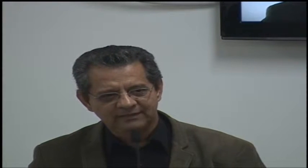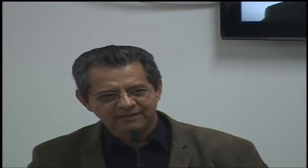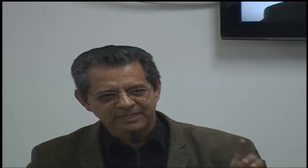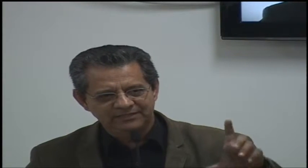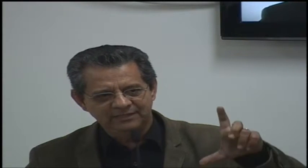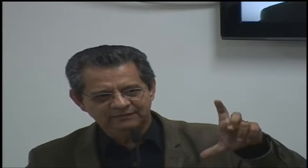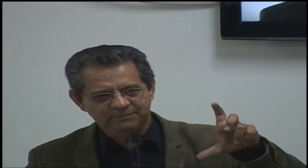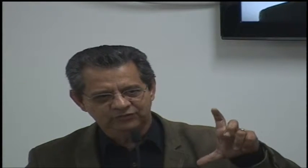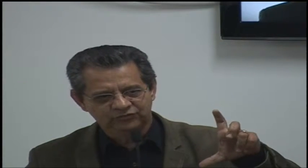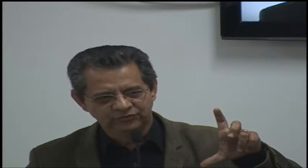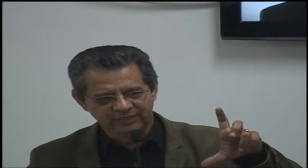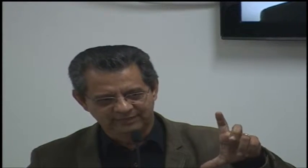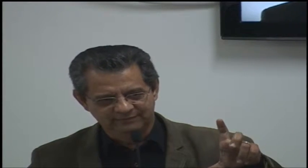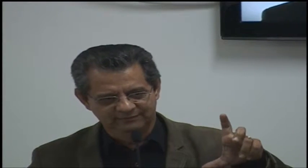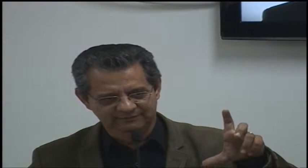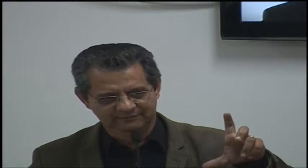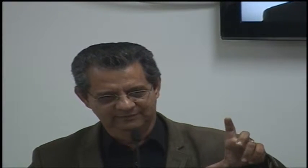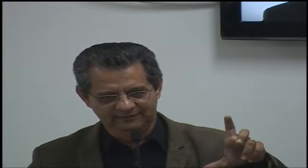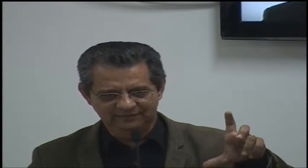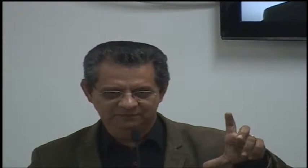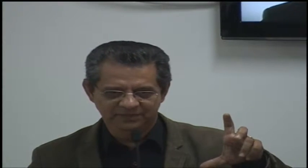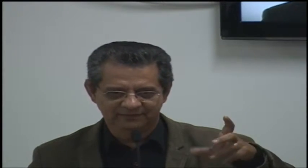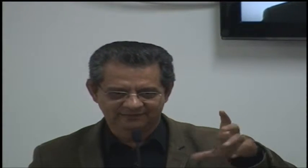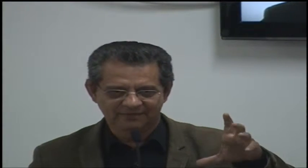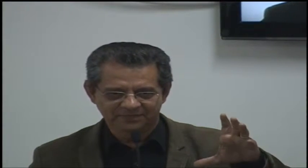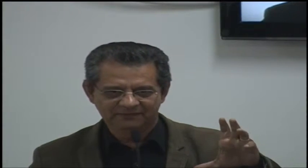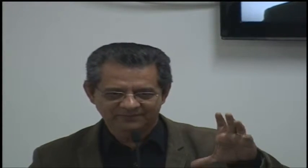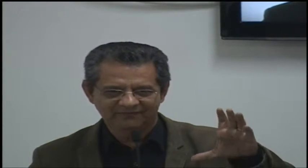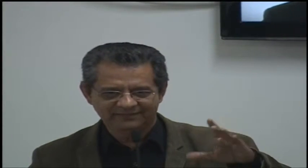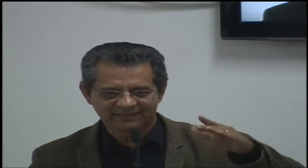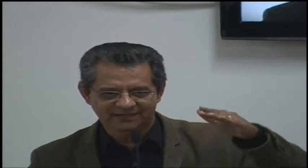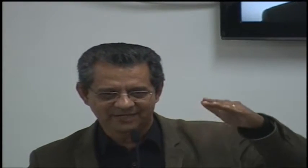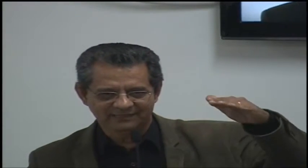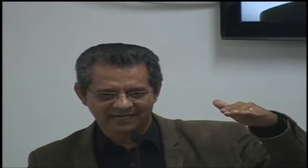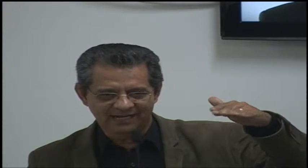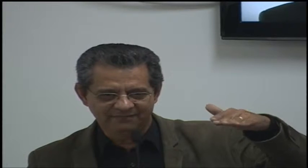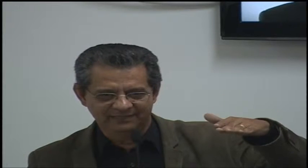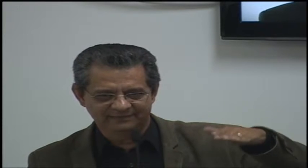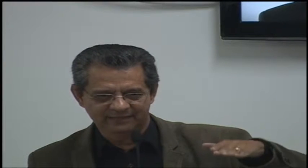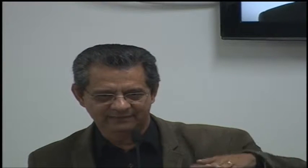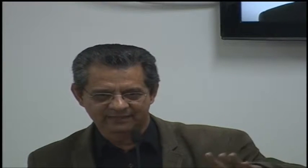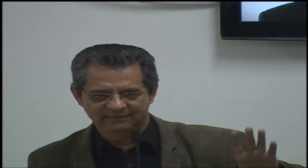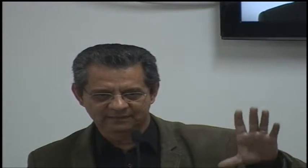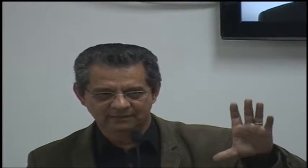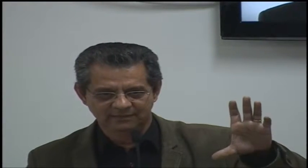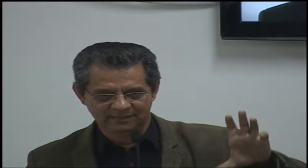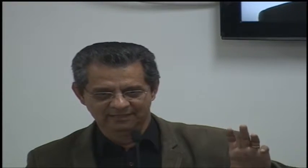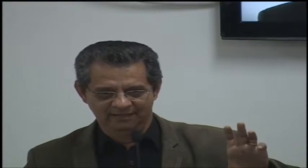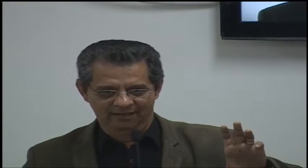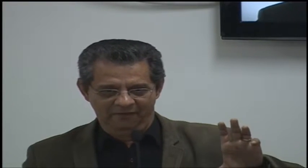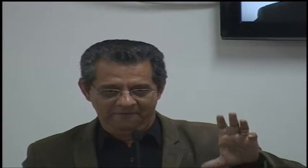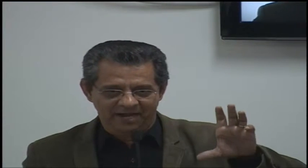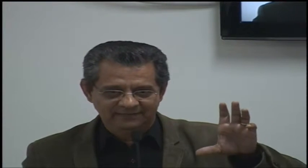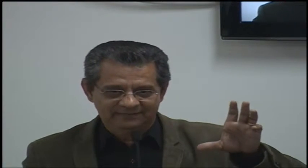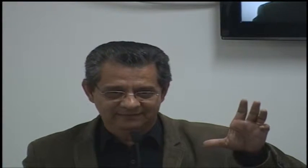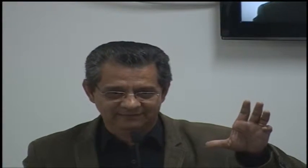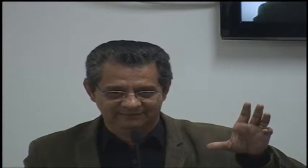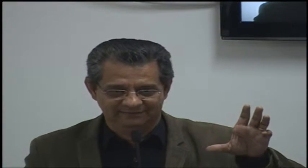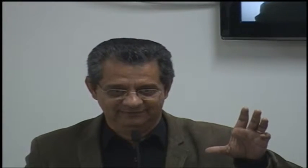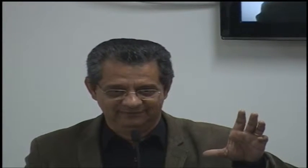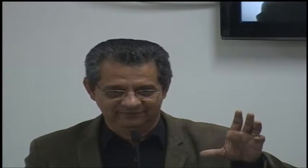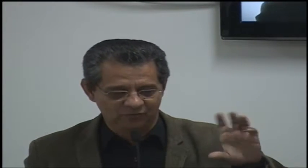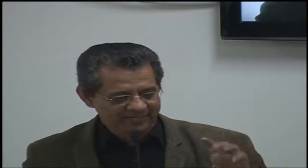Como é que você ia medir a espessura das pistas? Sabia que precisava ter camada A, B, C, D, sei lá.